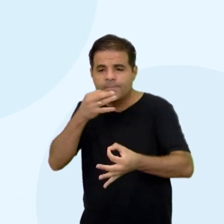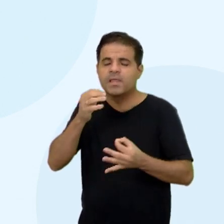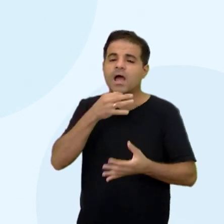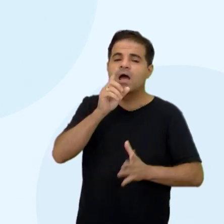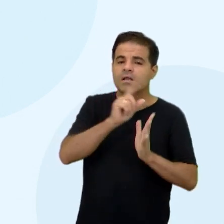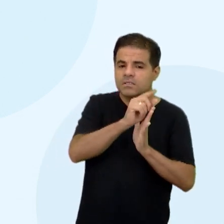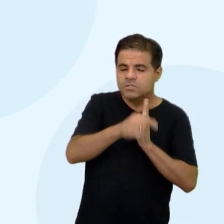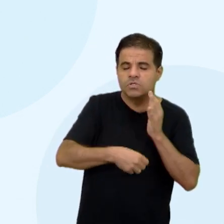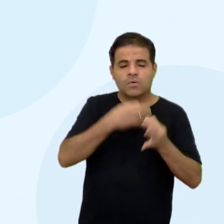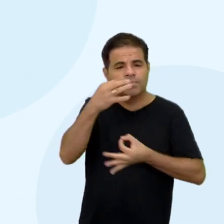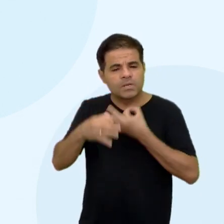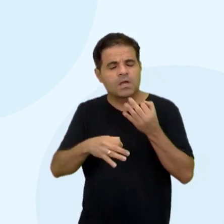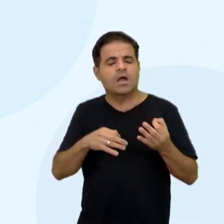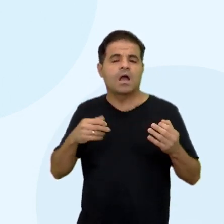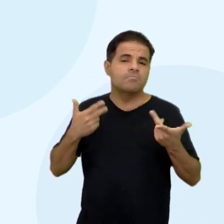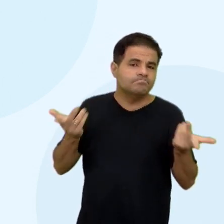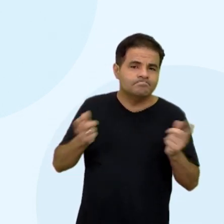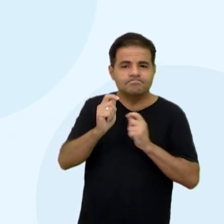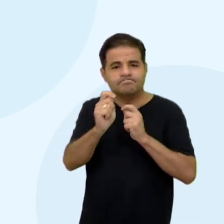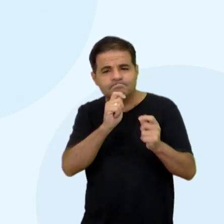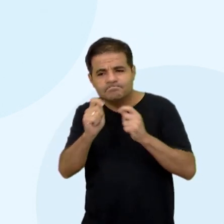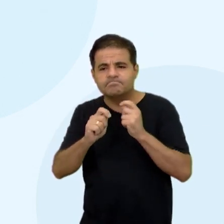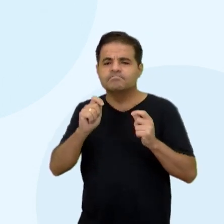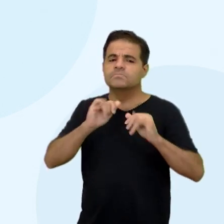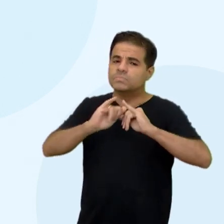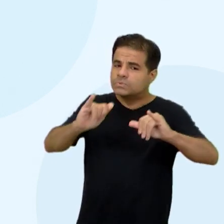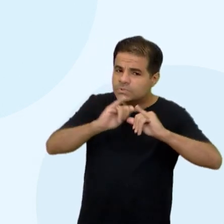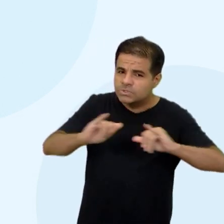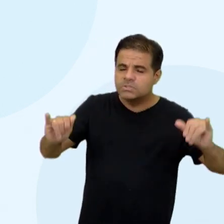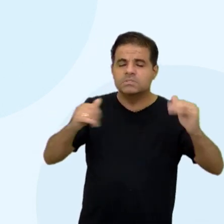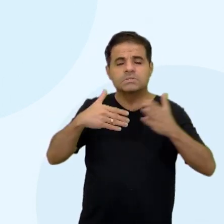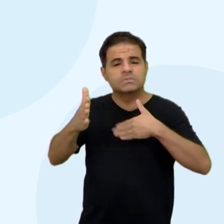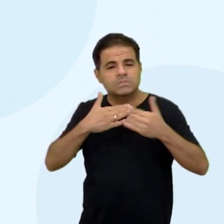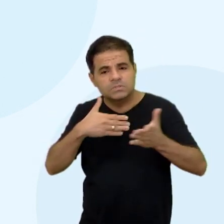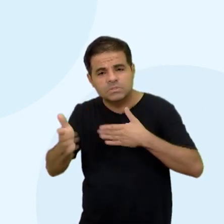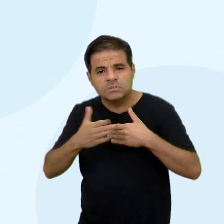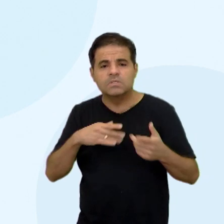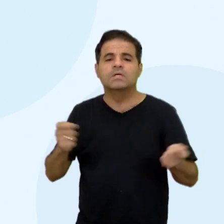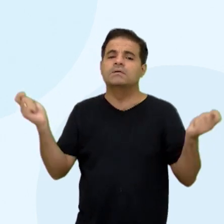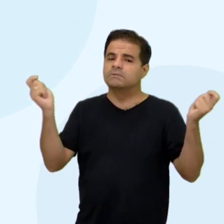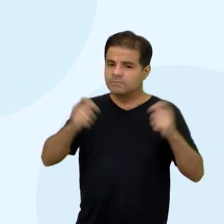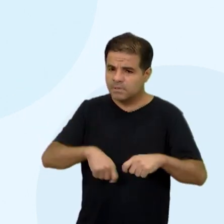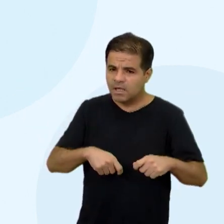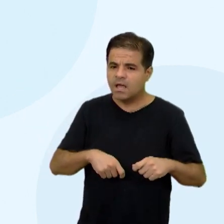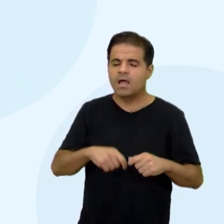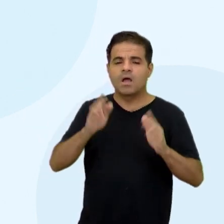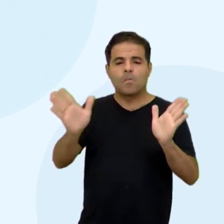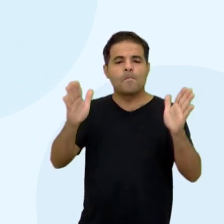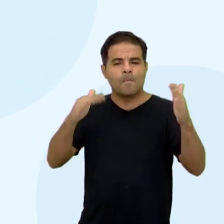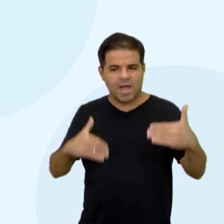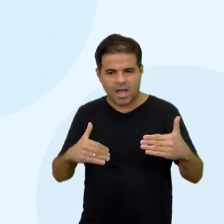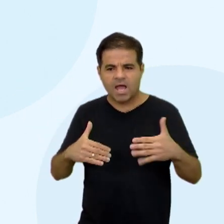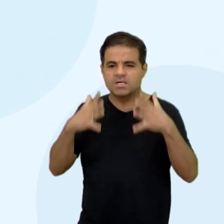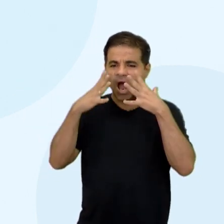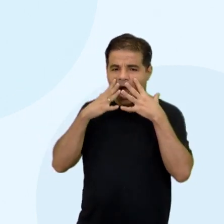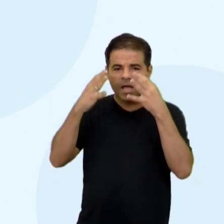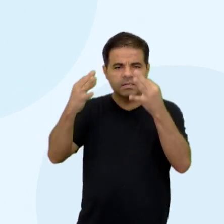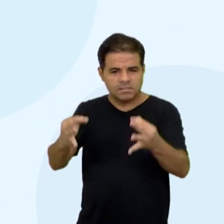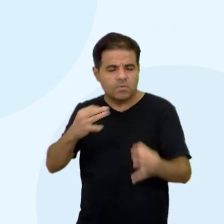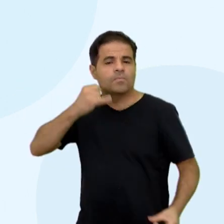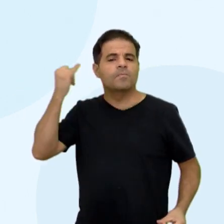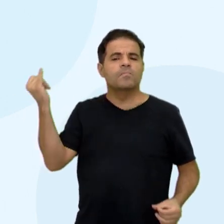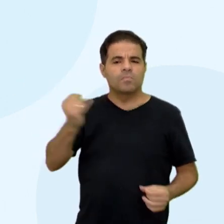artigos de opinião, reportagem, notícia, qualquer seção jornalística, E aí uma caixa aí de atenção que é